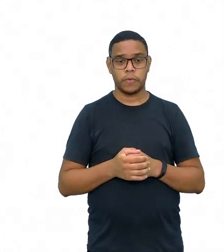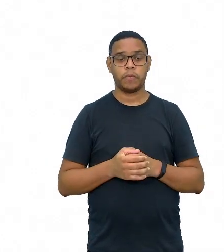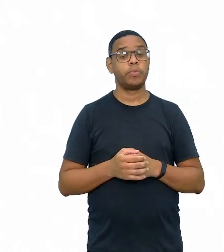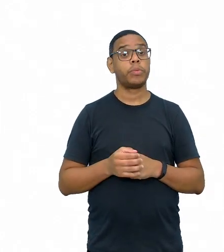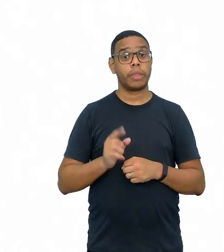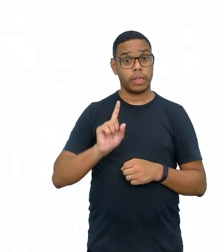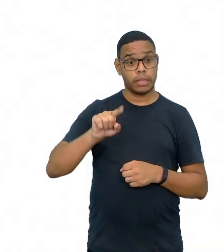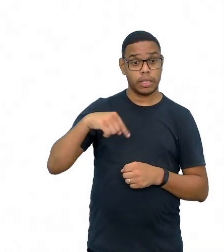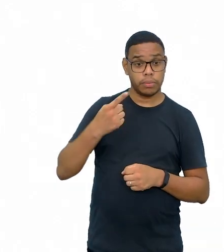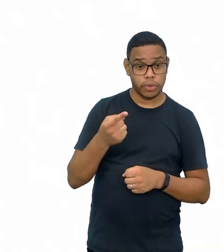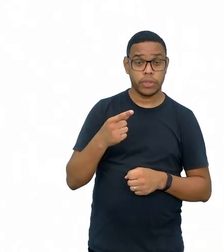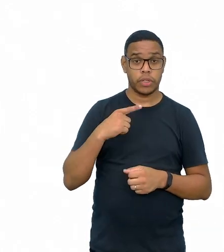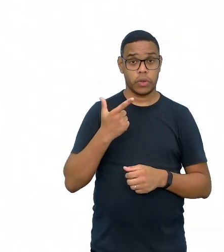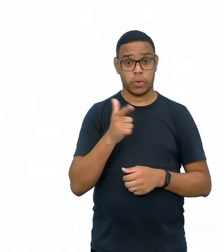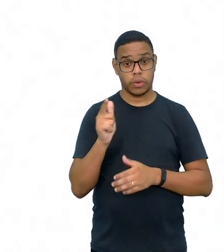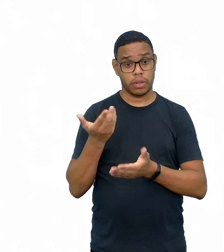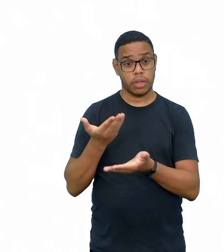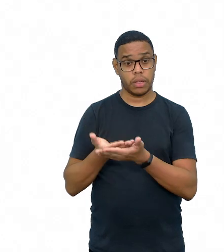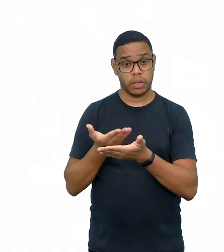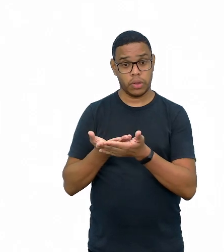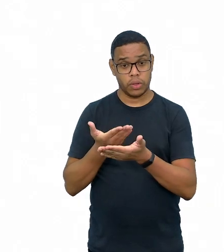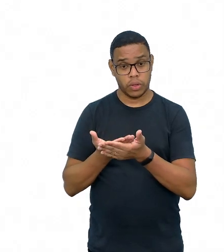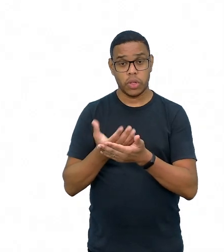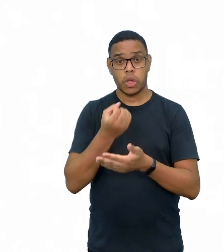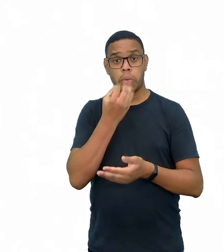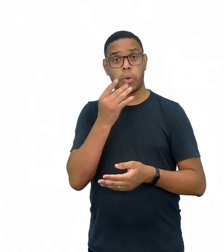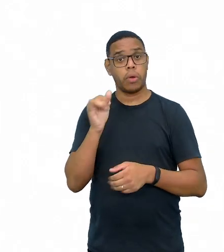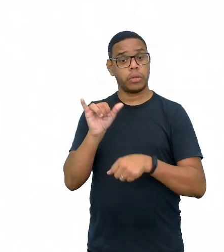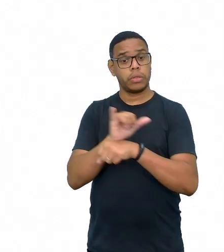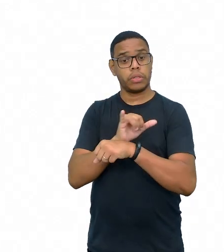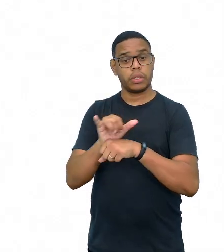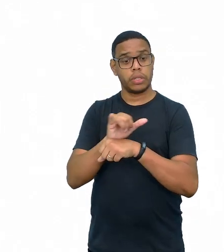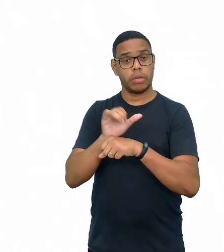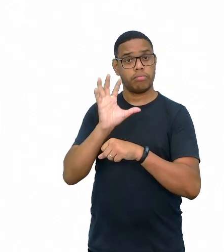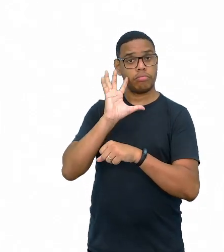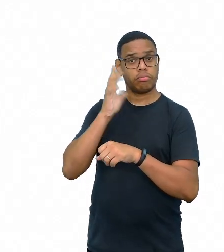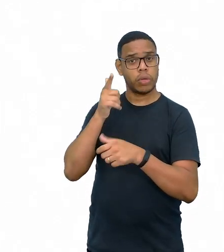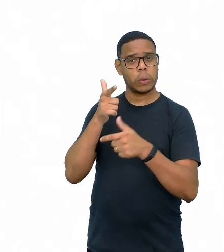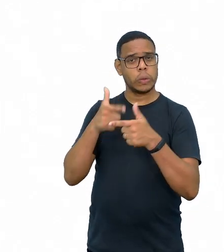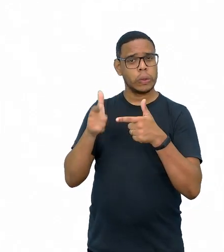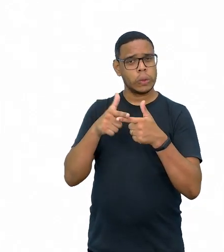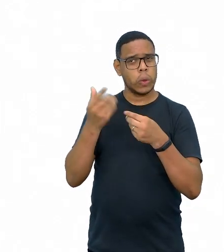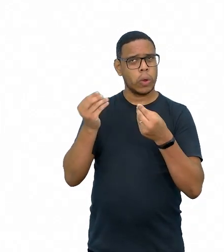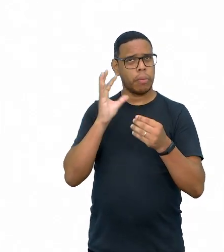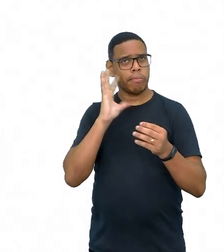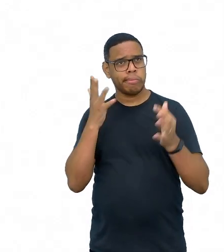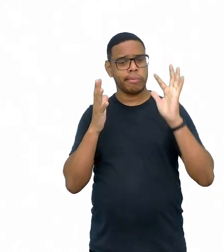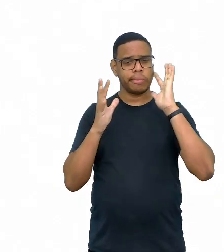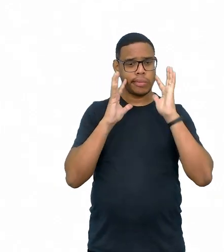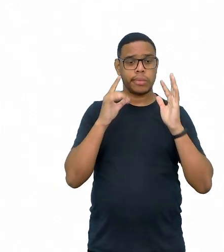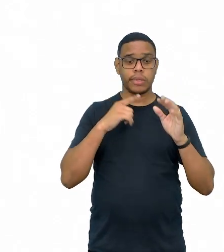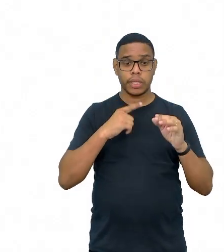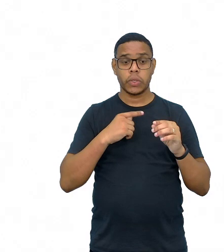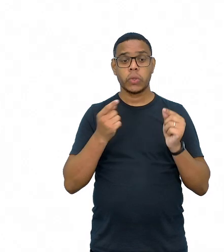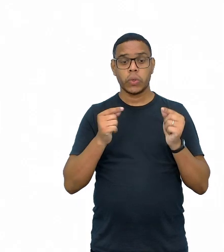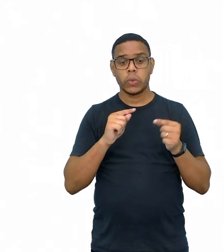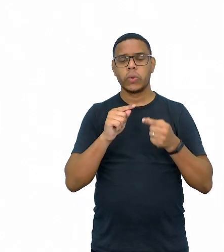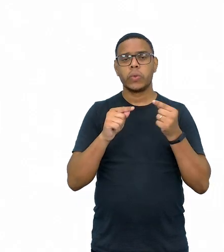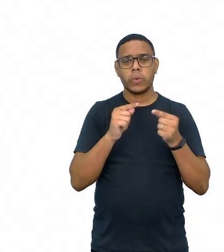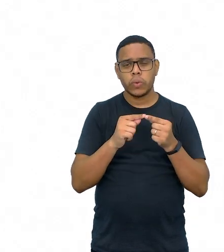gente tem uma outra aula chamada Uma Boa Estratégia para a Resolução de Problemas, onde eu trabalho aqui com as